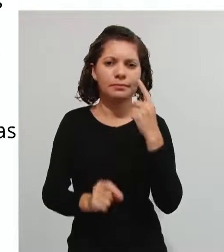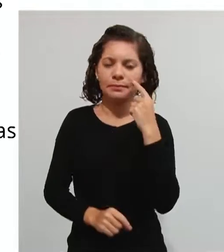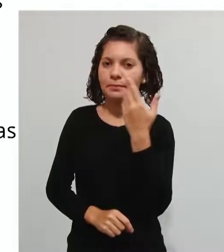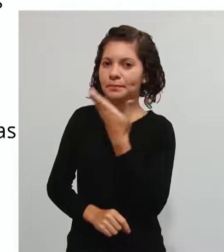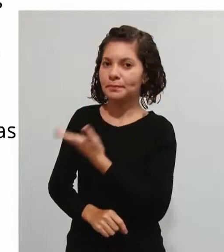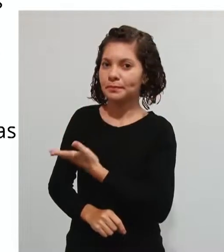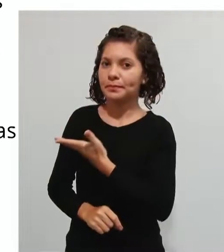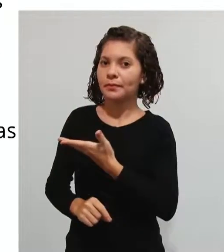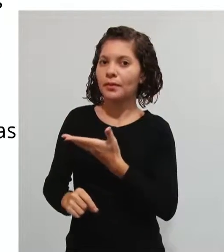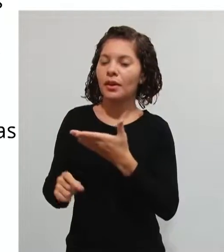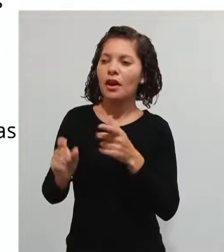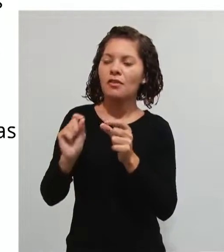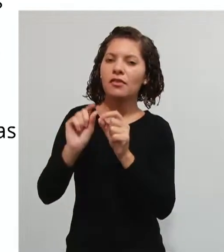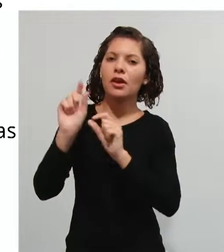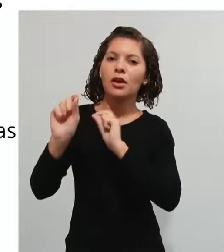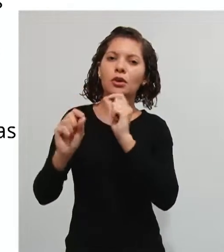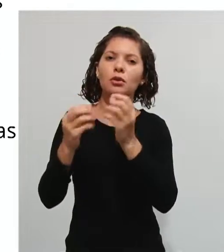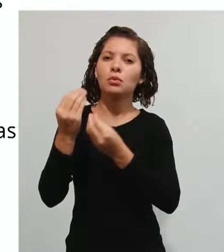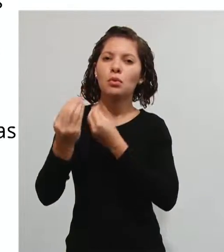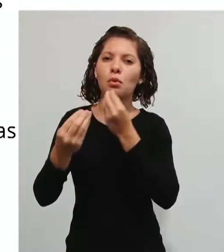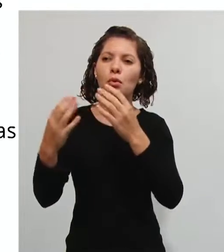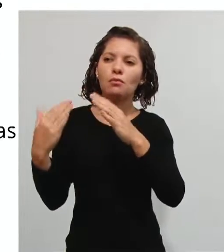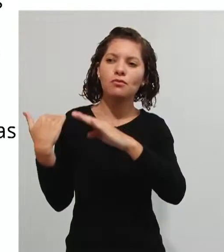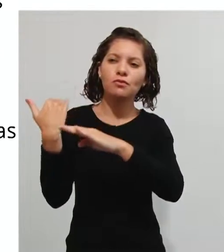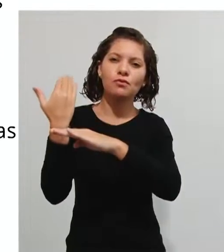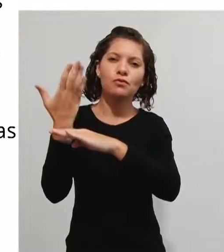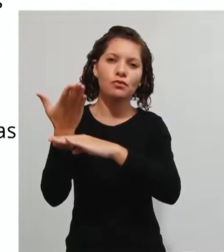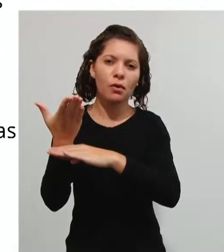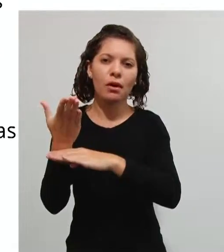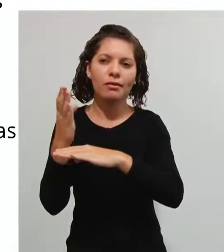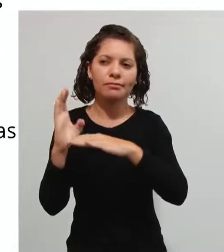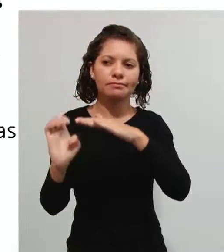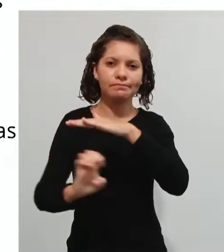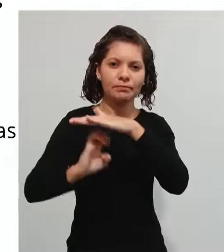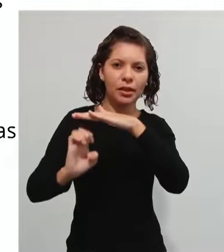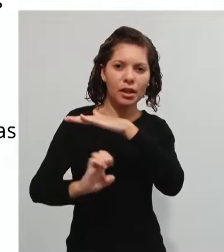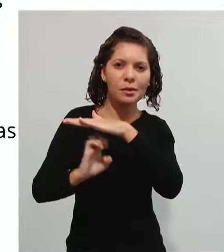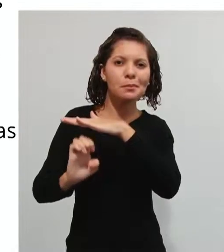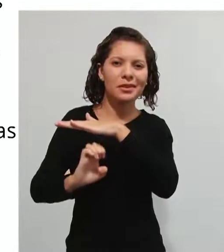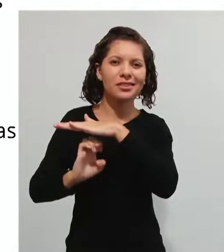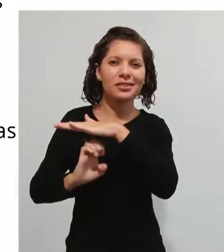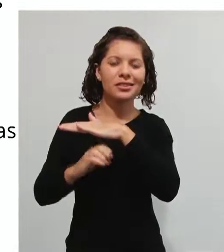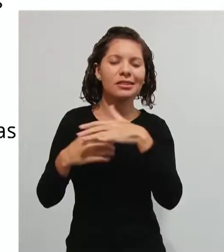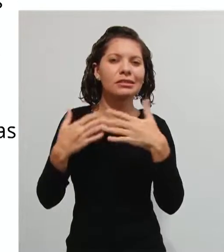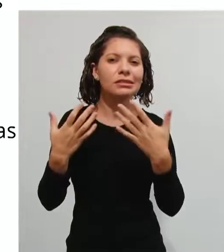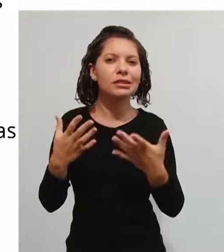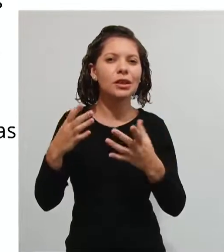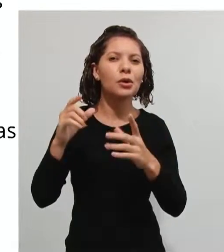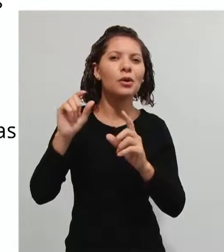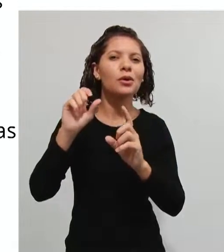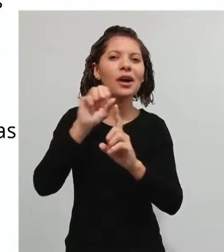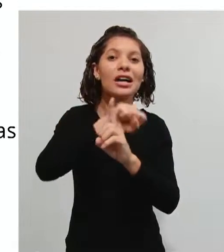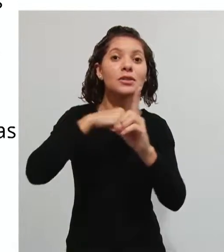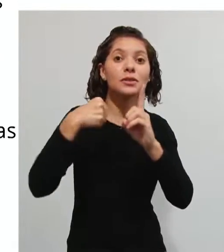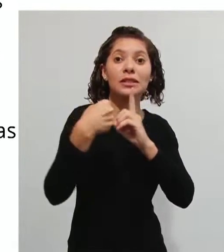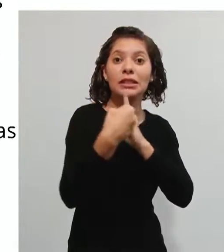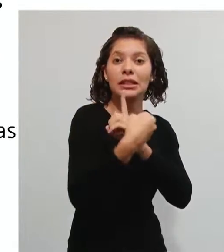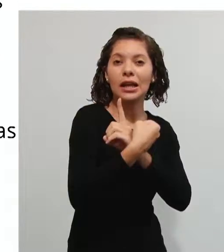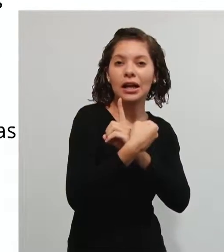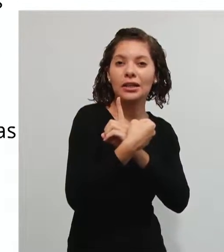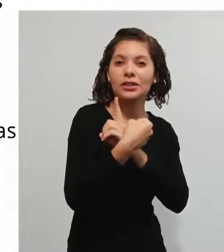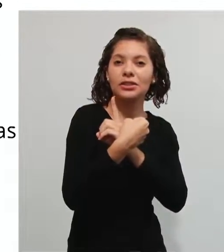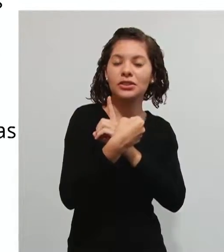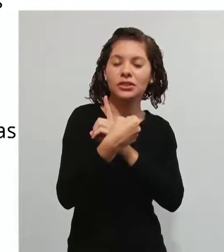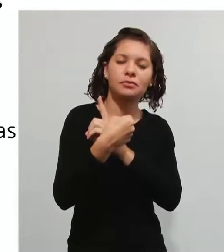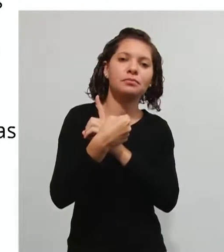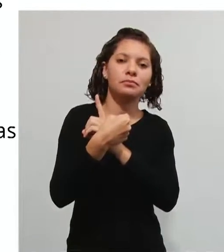realizado de fora para dentro das organizações, ou seja, a sociedade ela está sob o